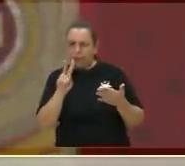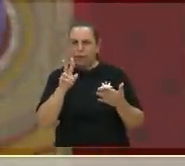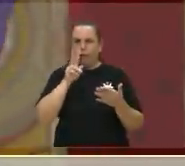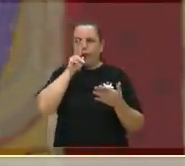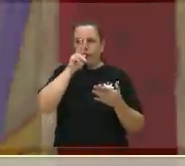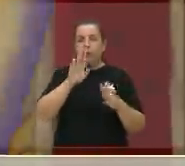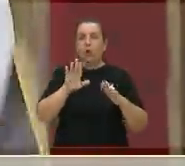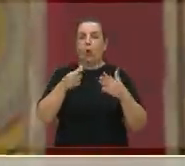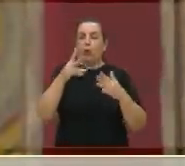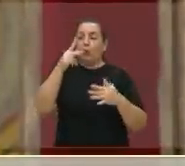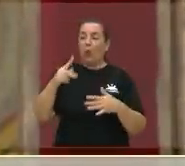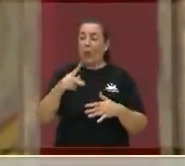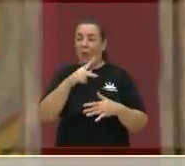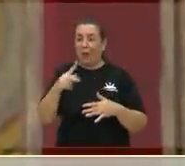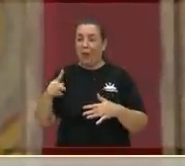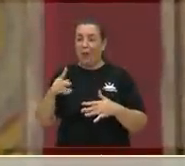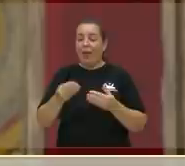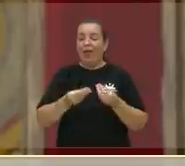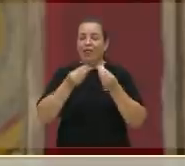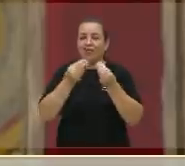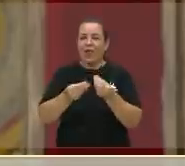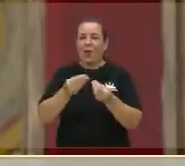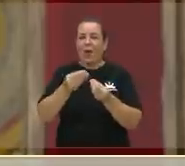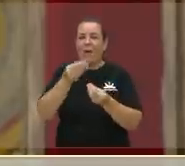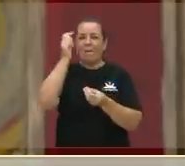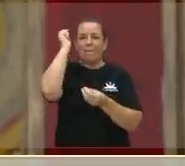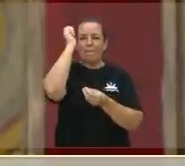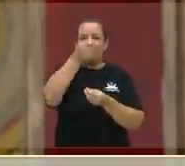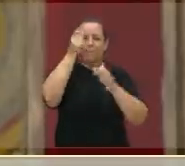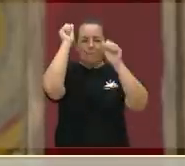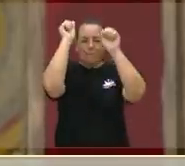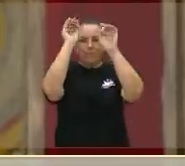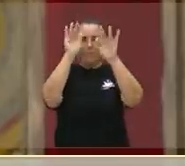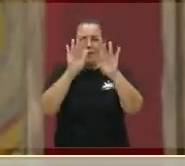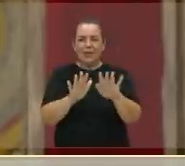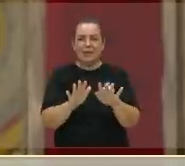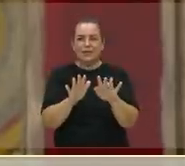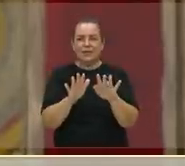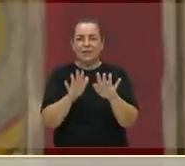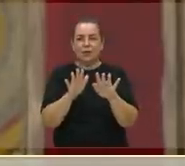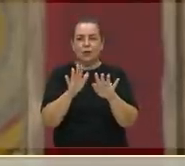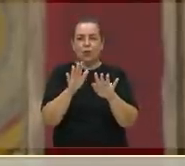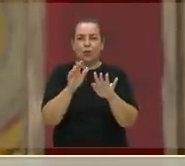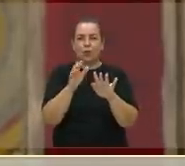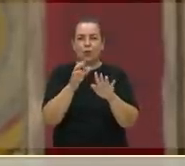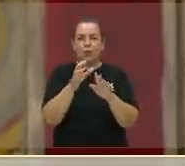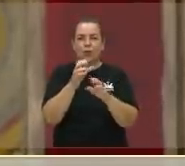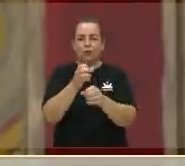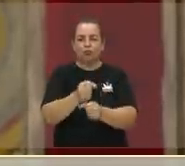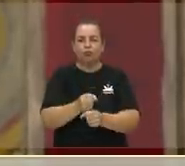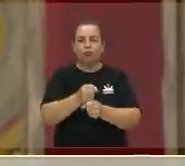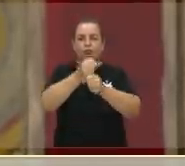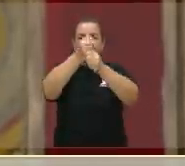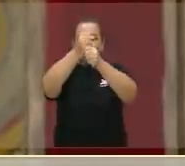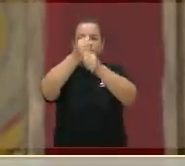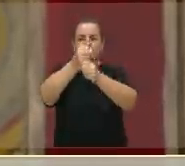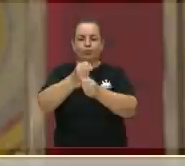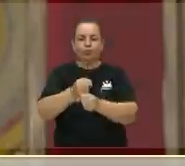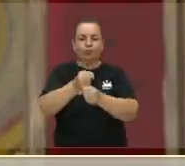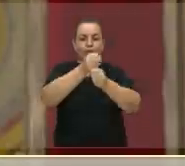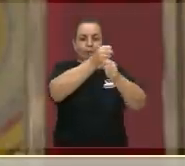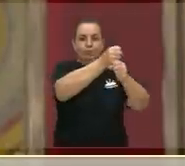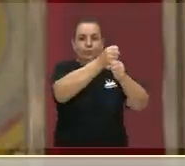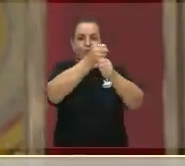benção extraordinária e com o santíssimo sacramento o e